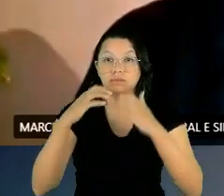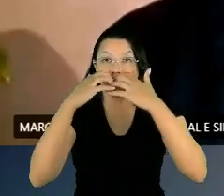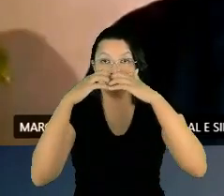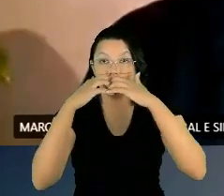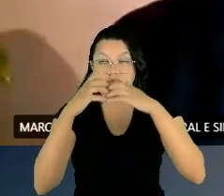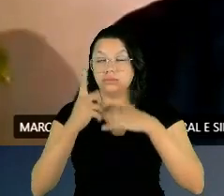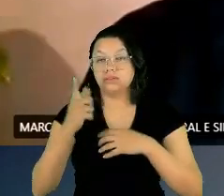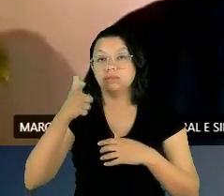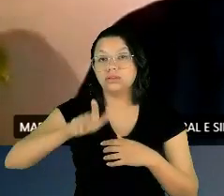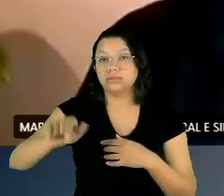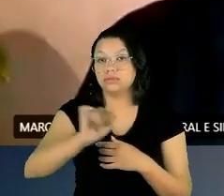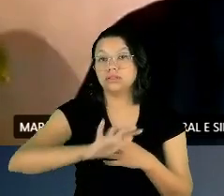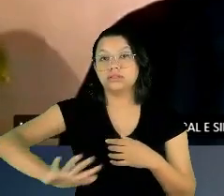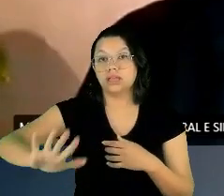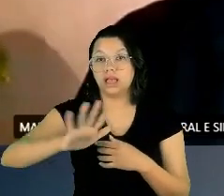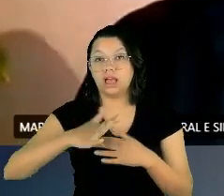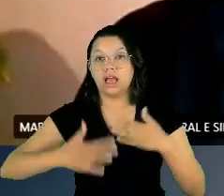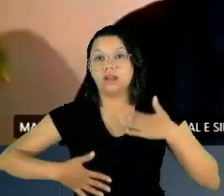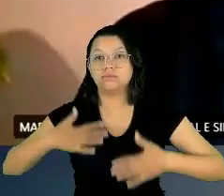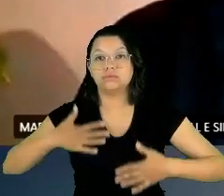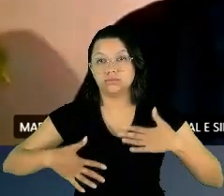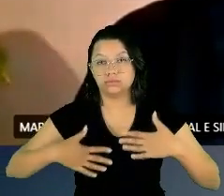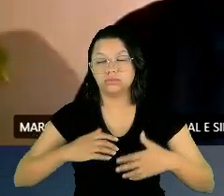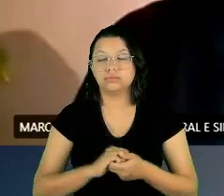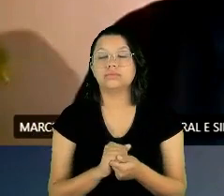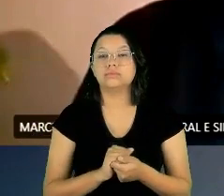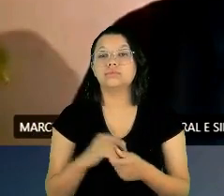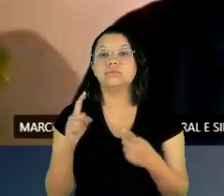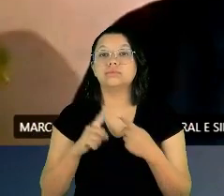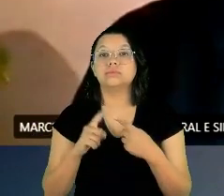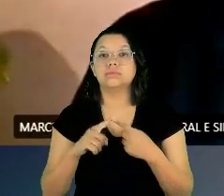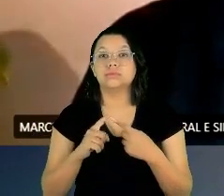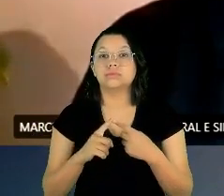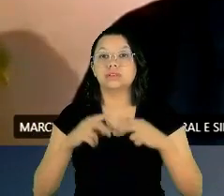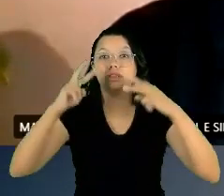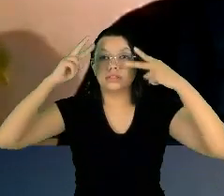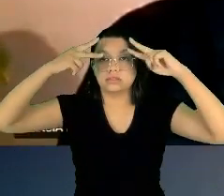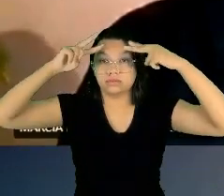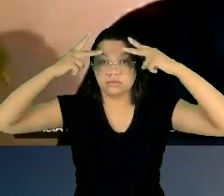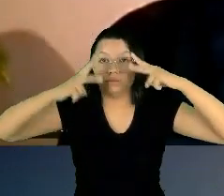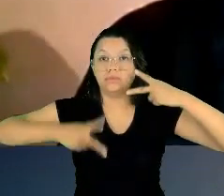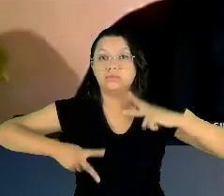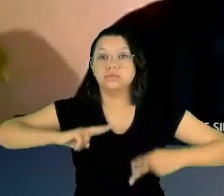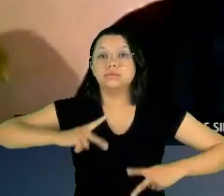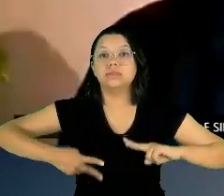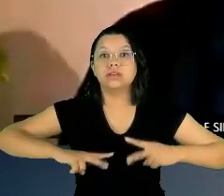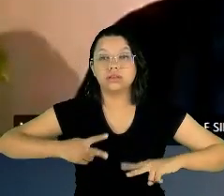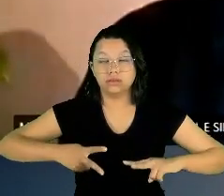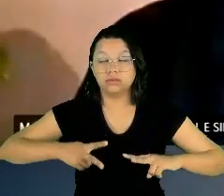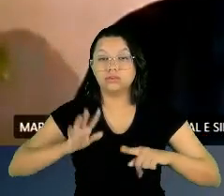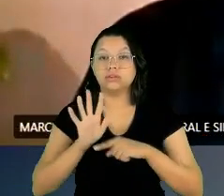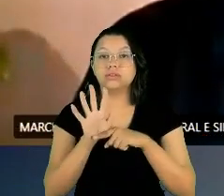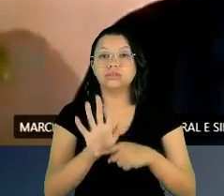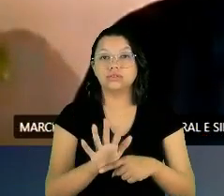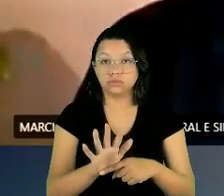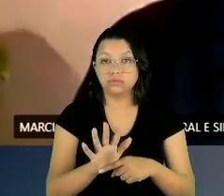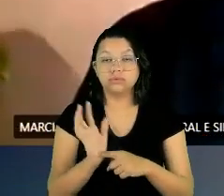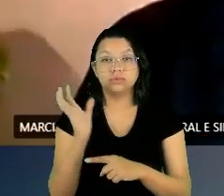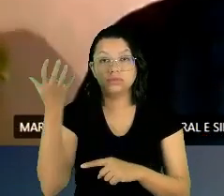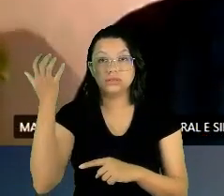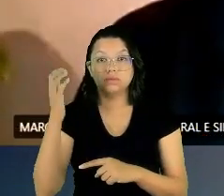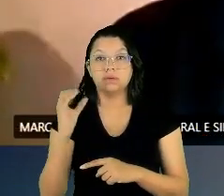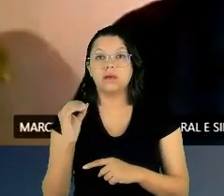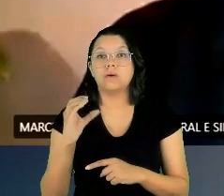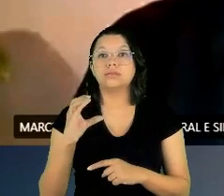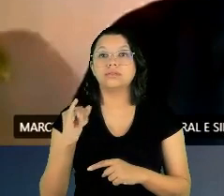nossas outras áreas, né, do nosso corpo. Um desses neurohormônios bastante estudado na tomada de decisão